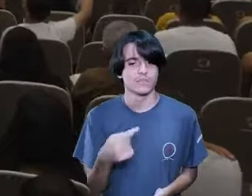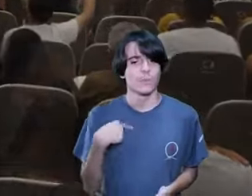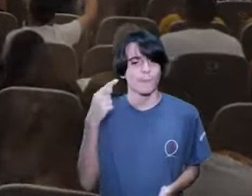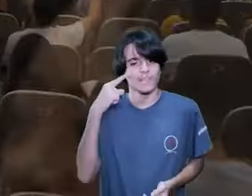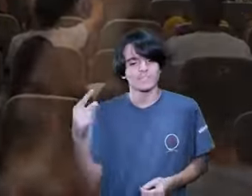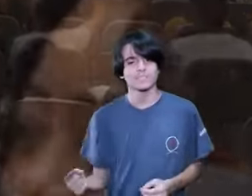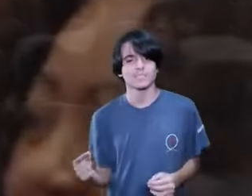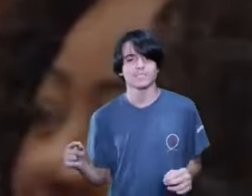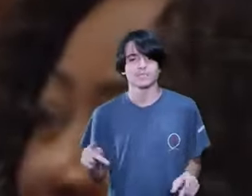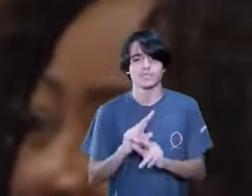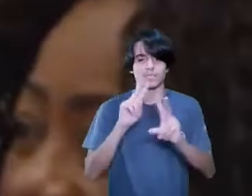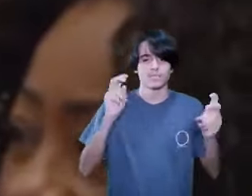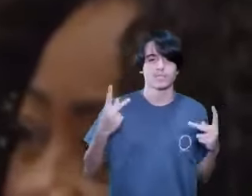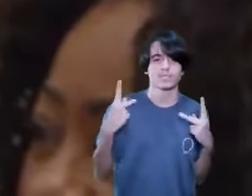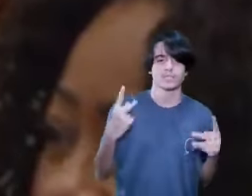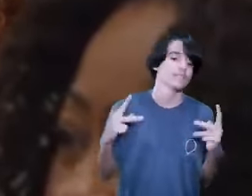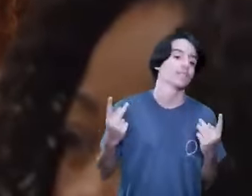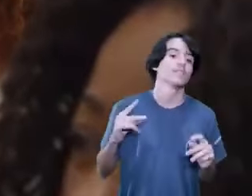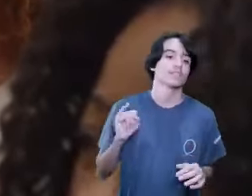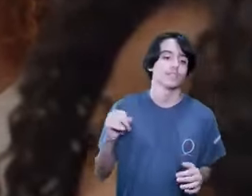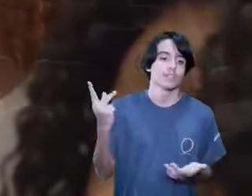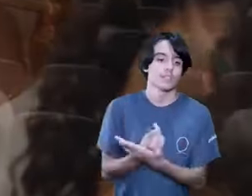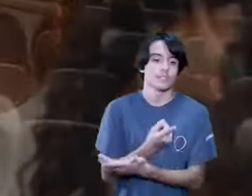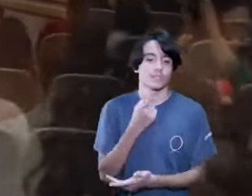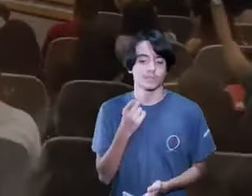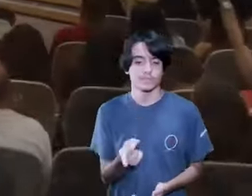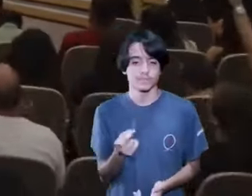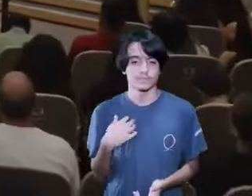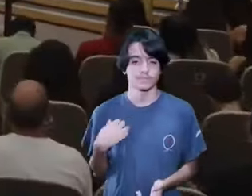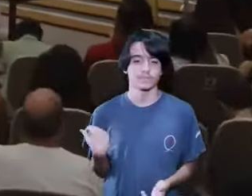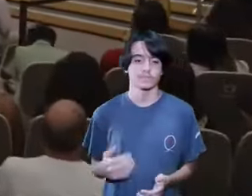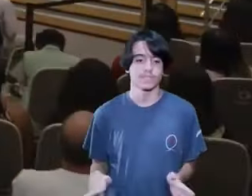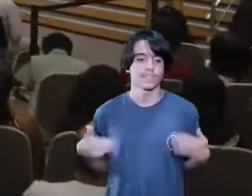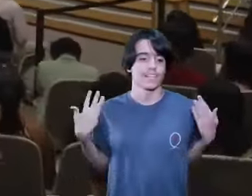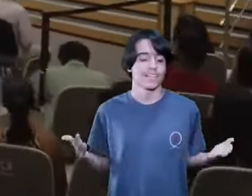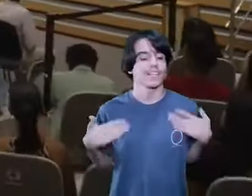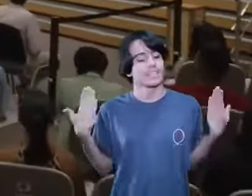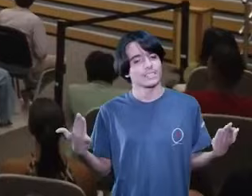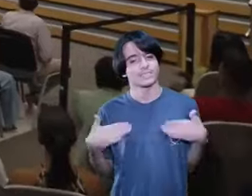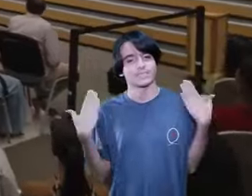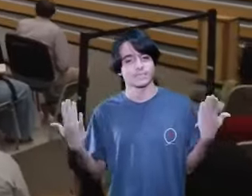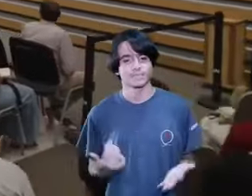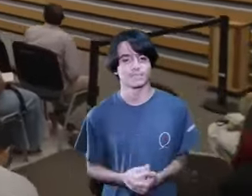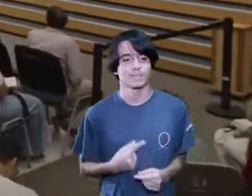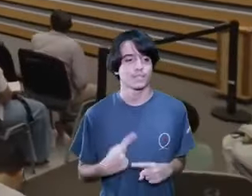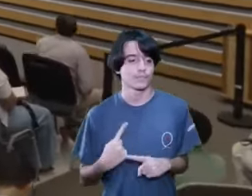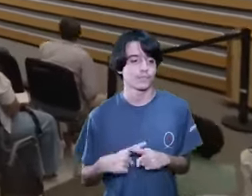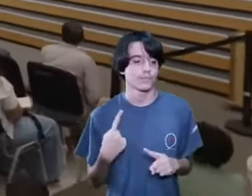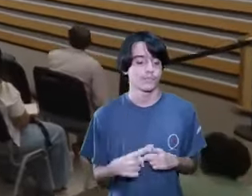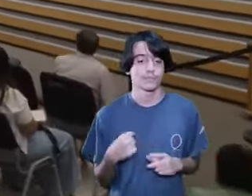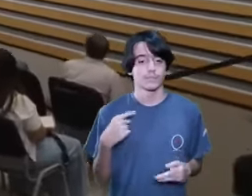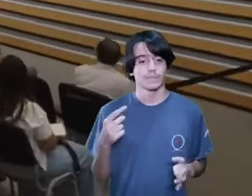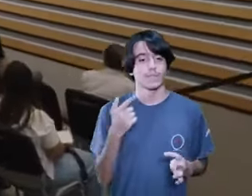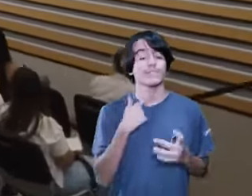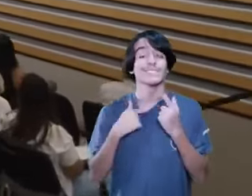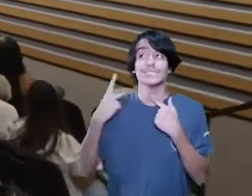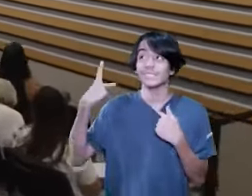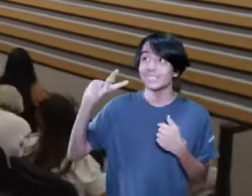ele falou. Agora, se isto acontecer com você, alegre-se, porque o desejo